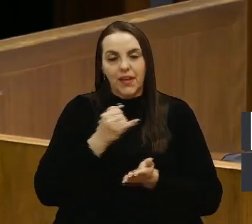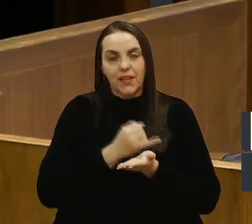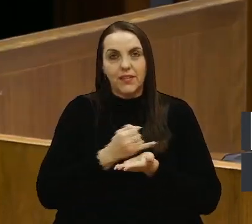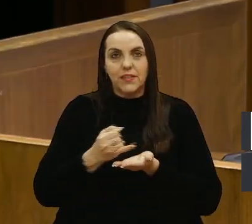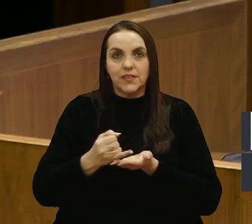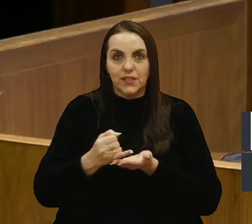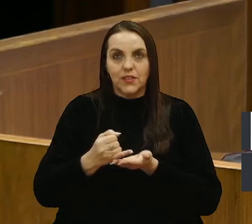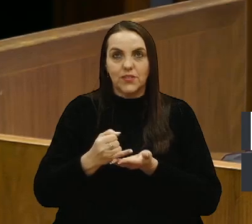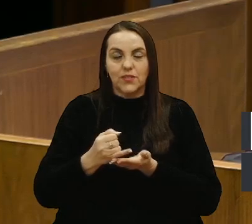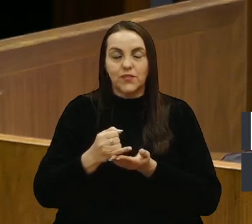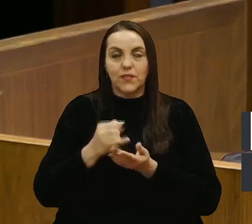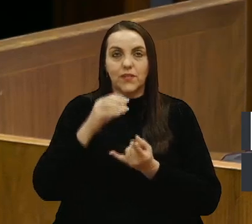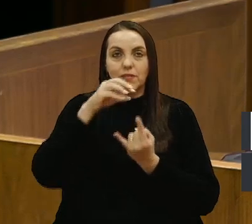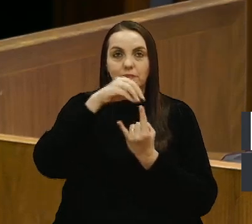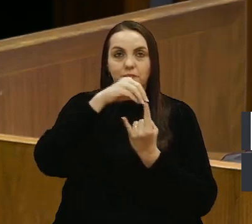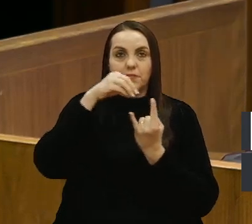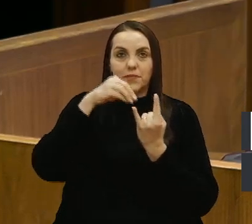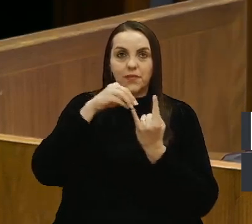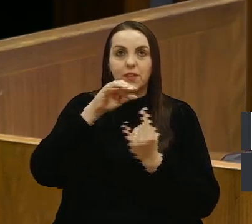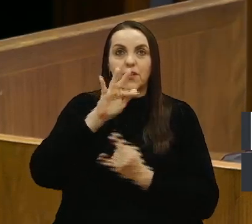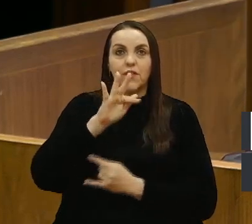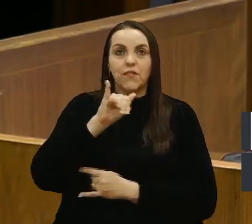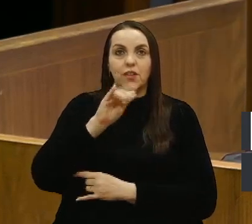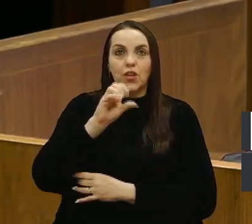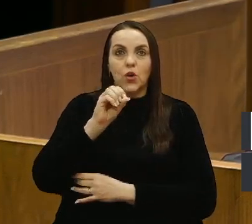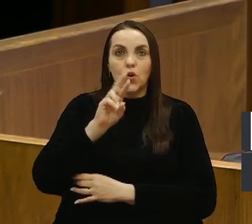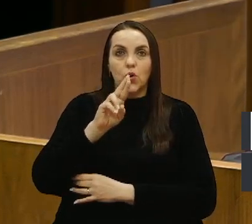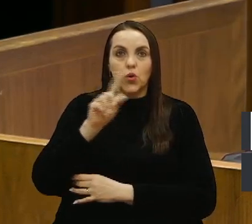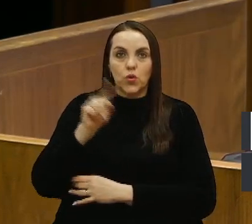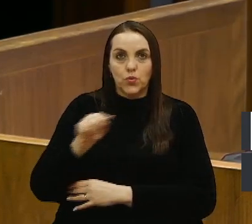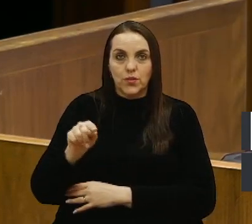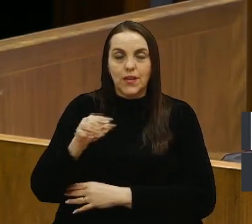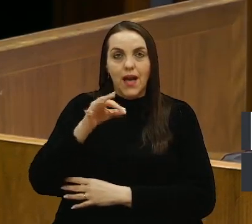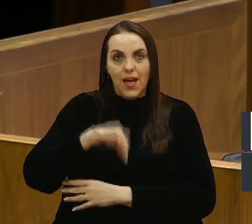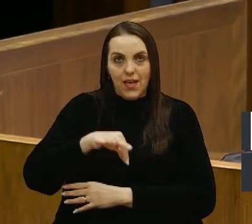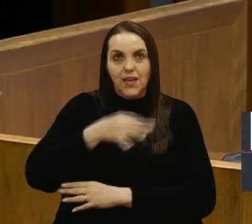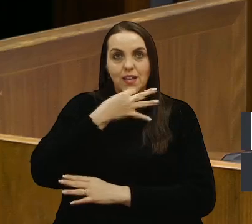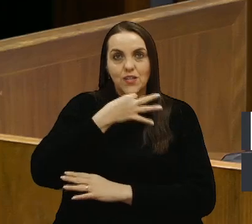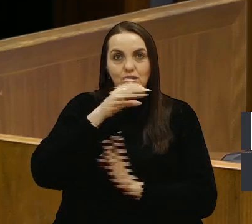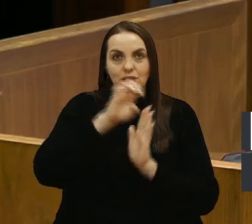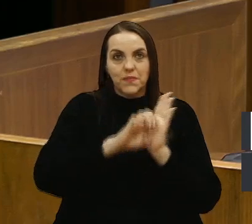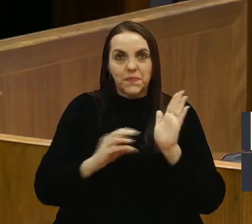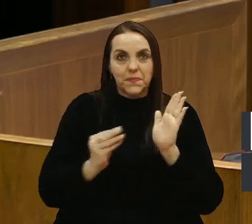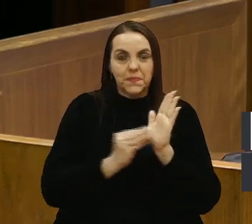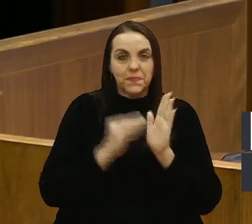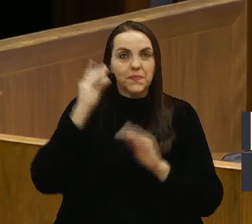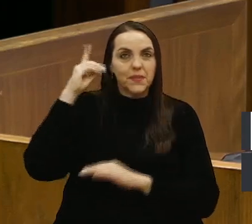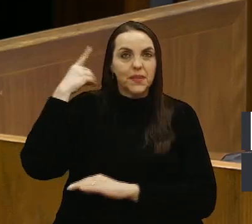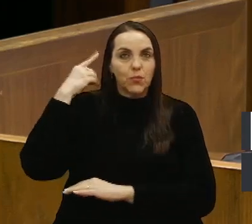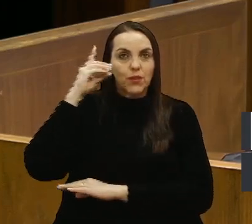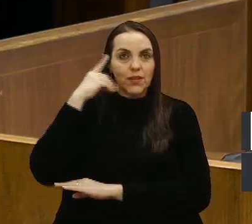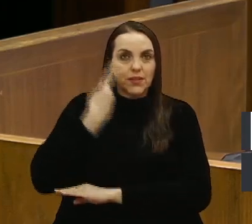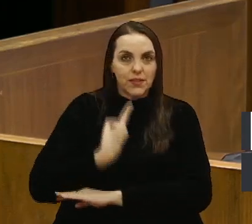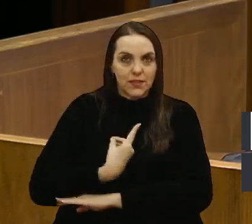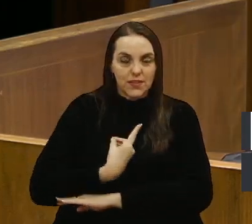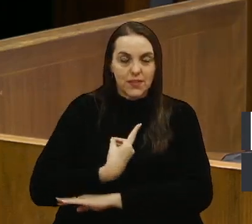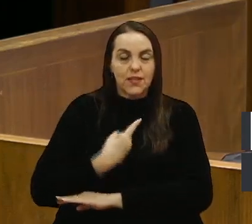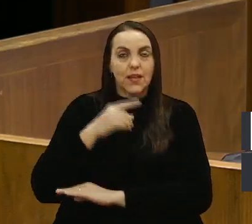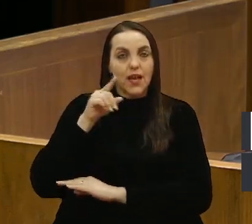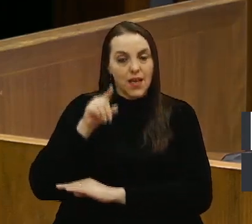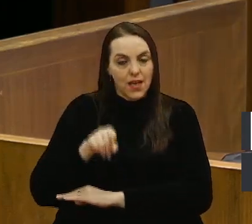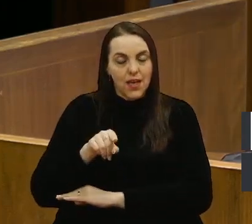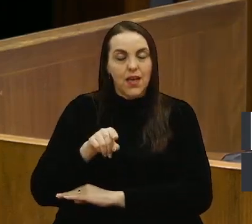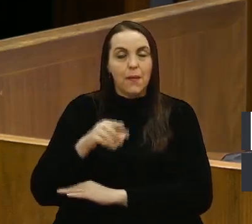iniciativa da Fiocruz aqui em Caxias, a partir de uma emenda da deputada Denise Pessoa. A deputada Denise,